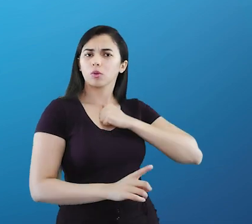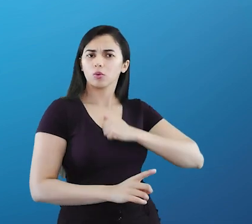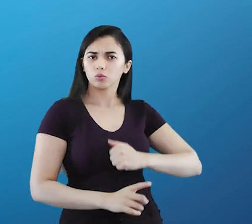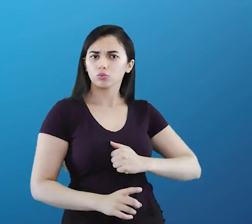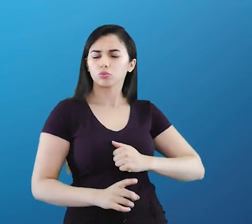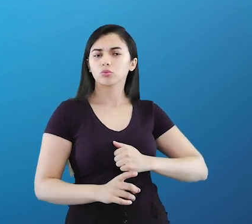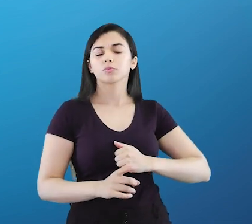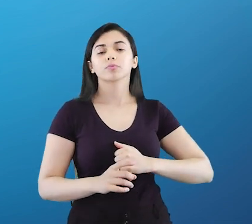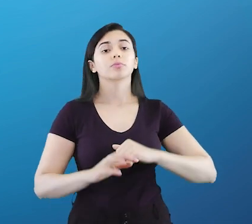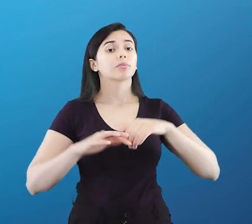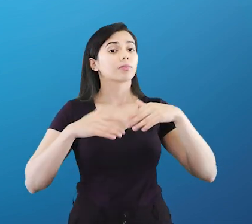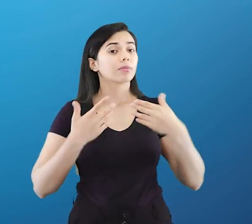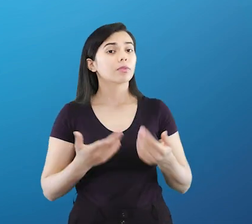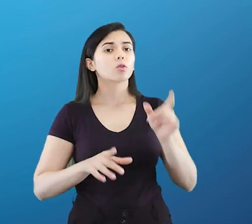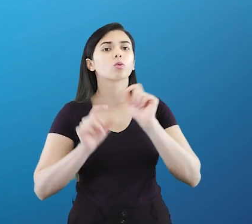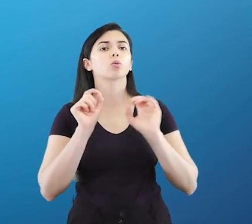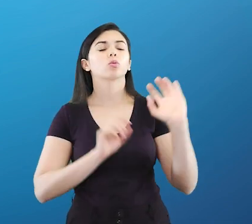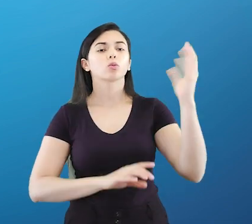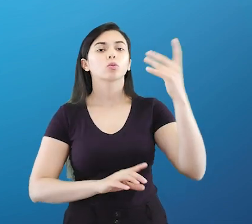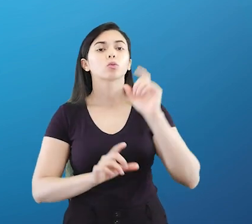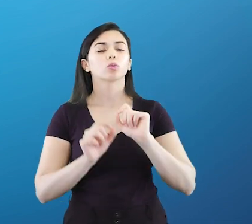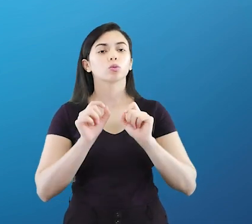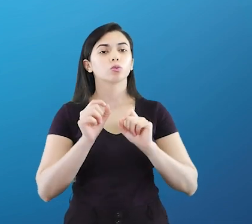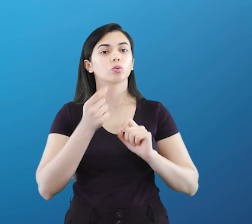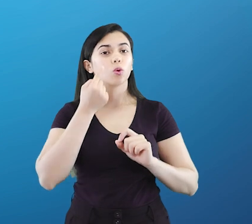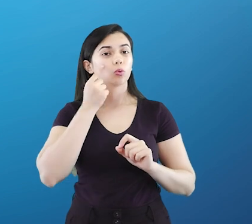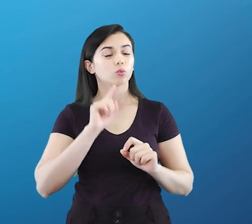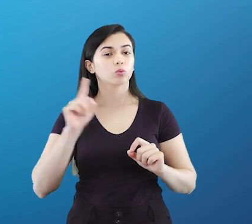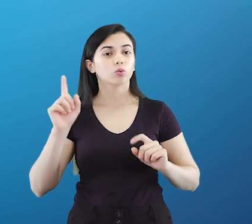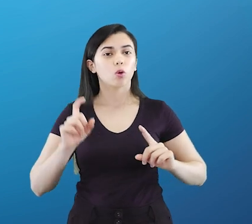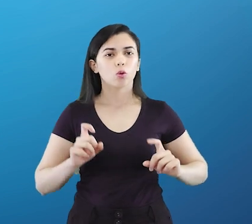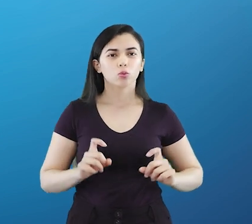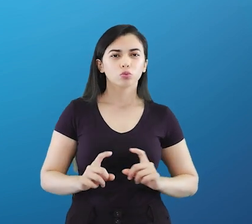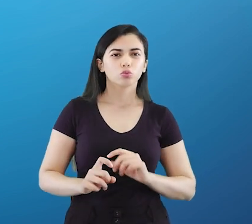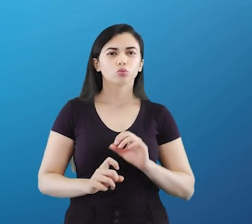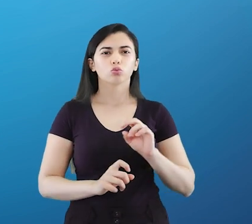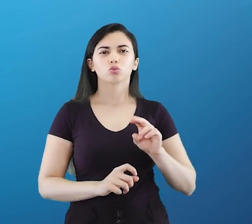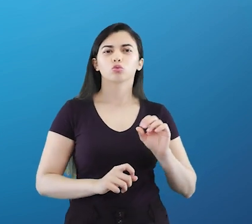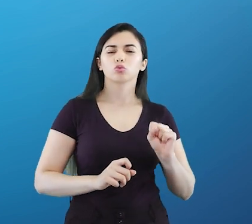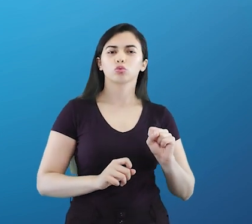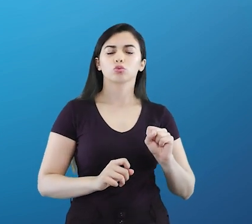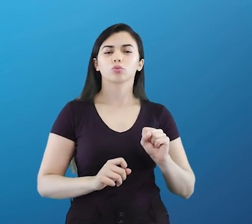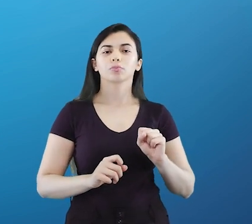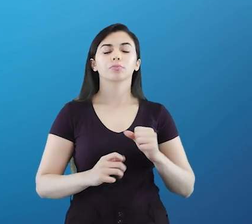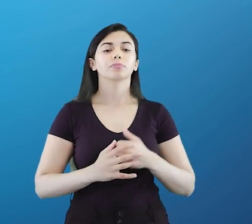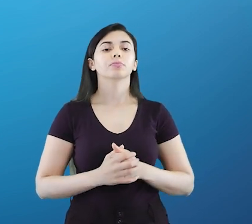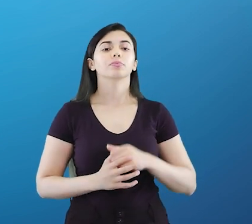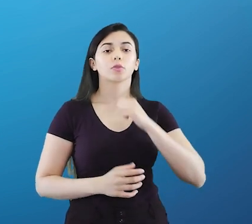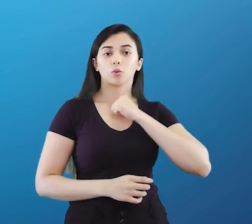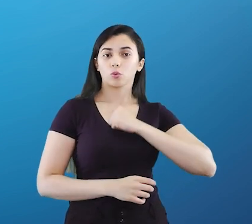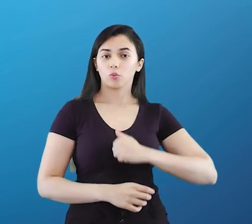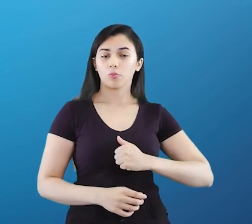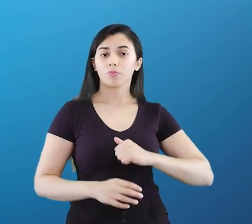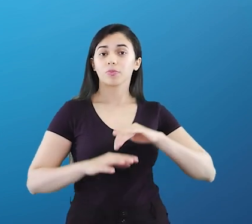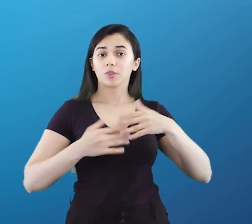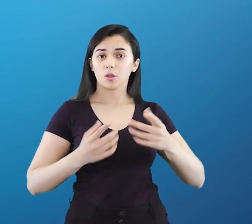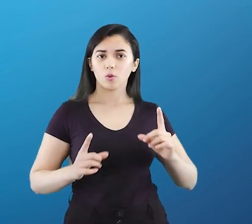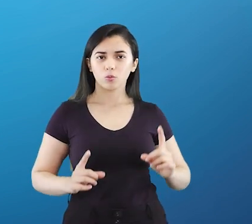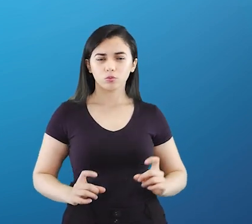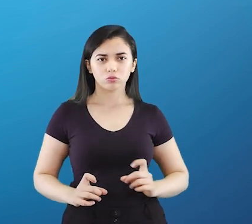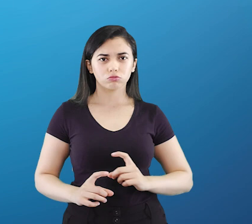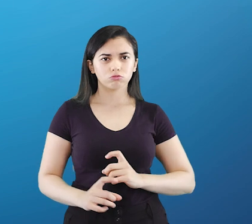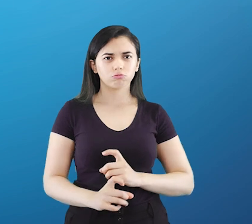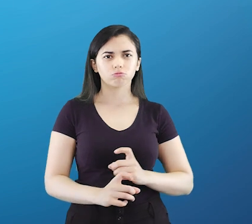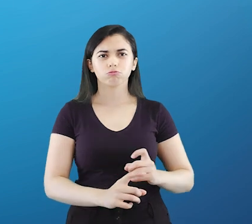Nesse caso, presente ali, esses ovos são eliminados através das fezes. As larvas saem